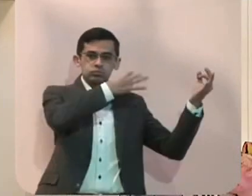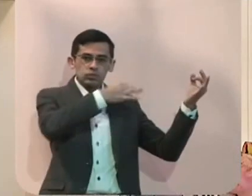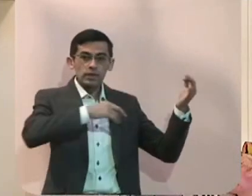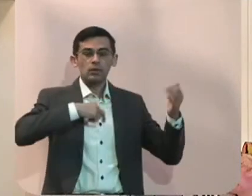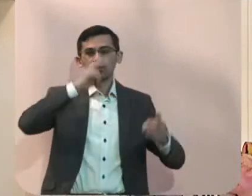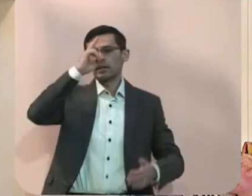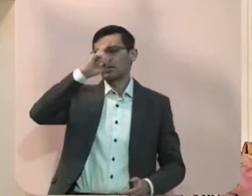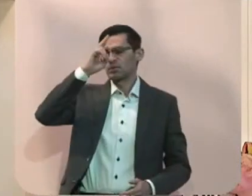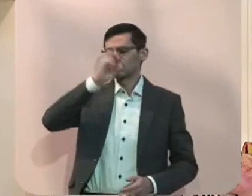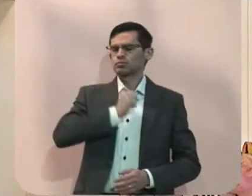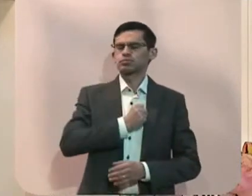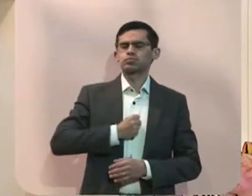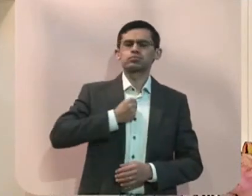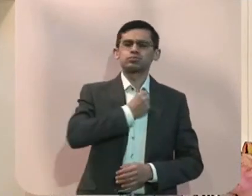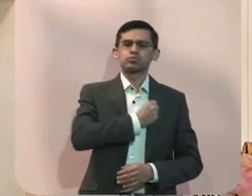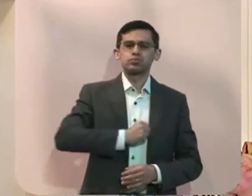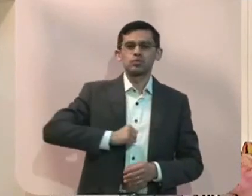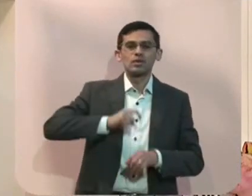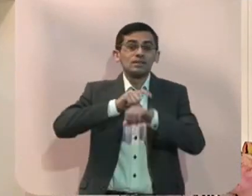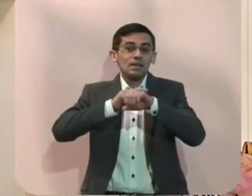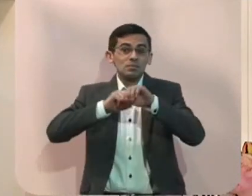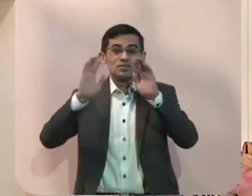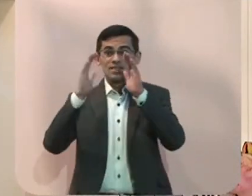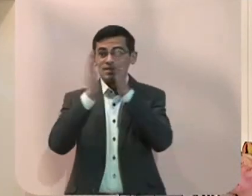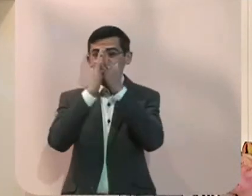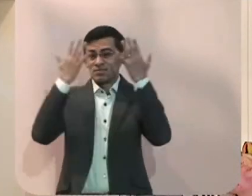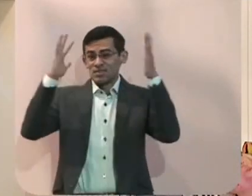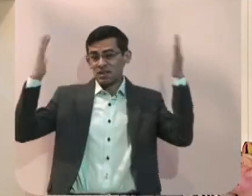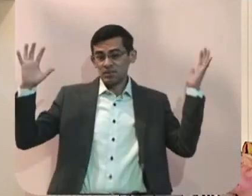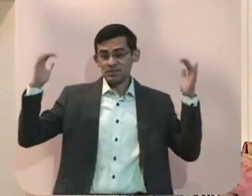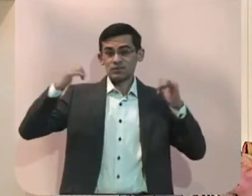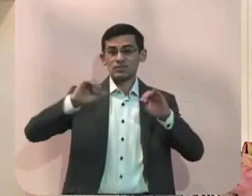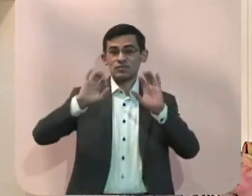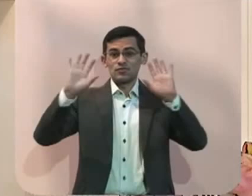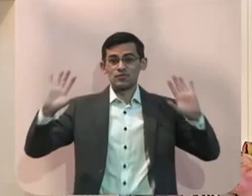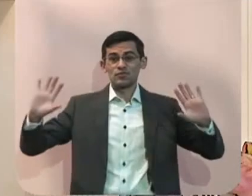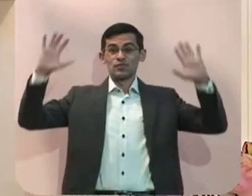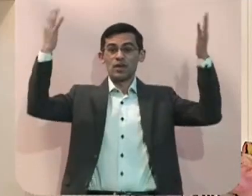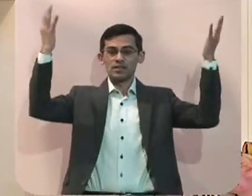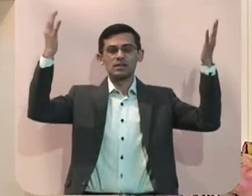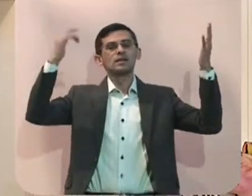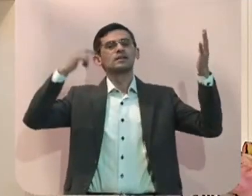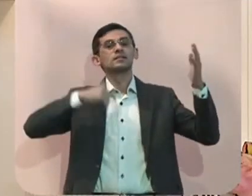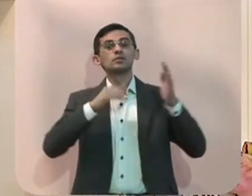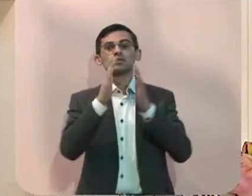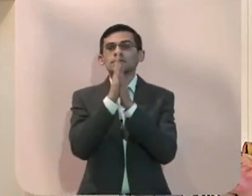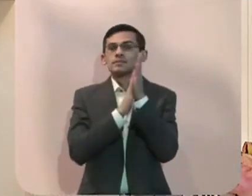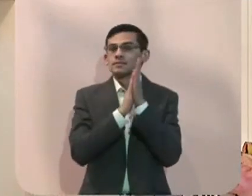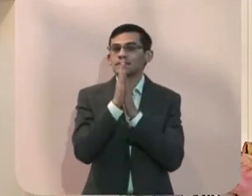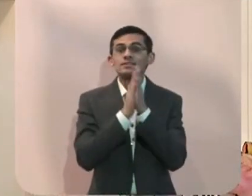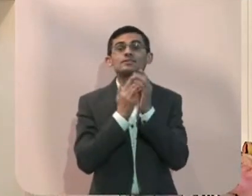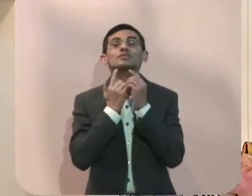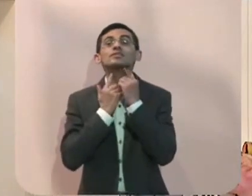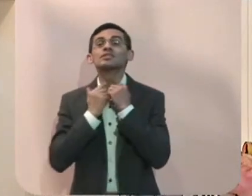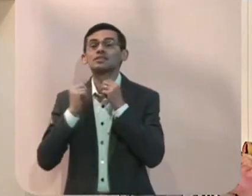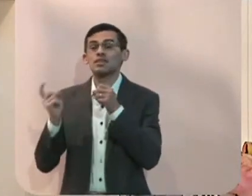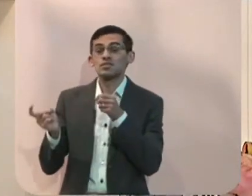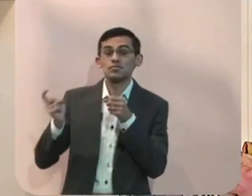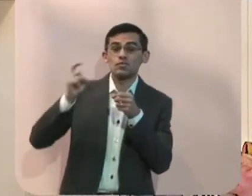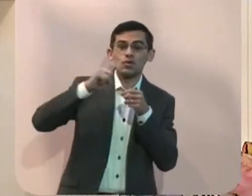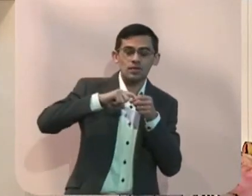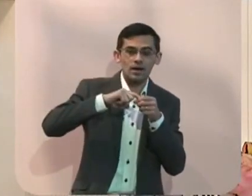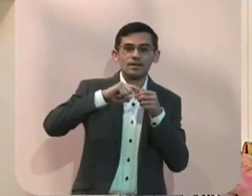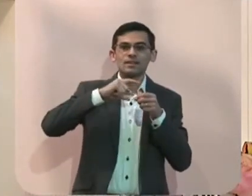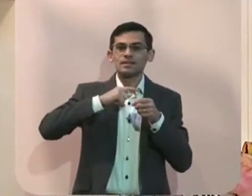com saudades daquele tempo de grande festa, de grande celebração, e como eu fiquei desejoso de poder voltar